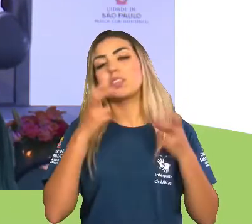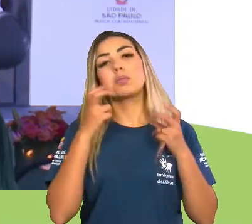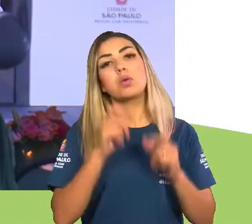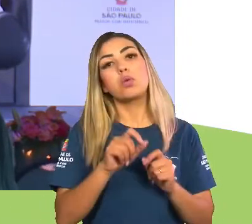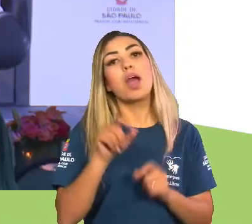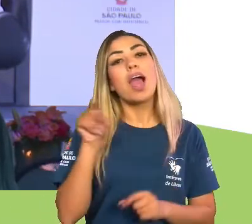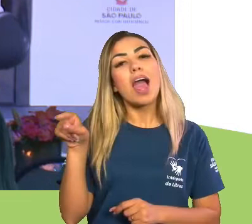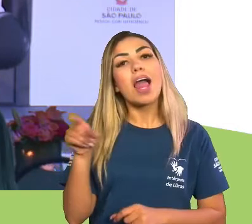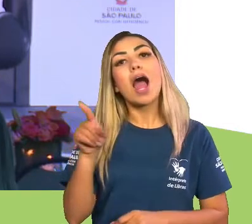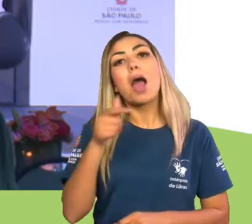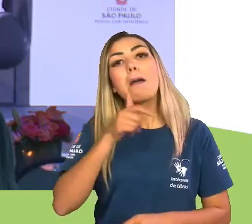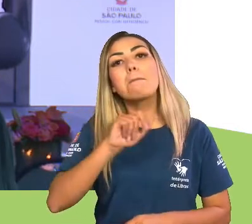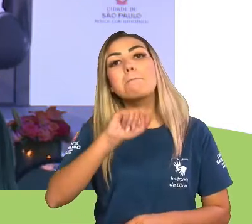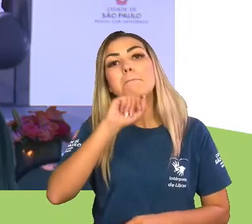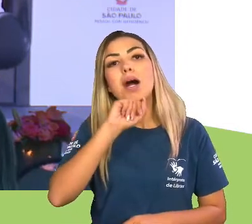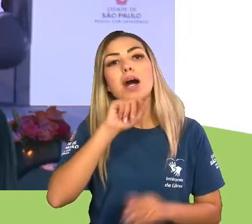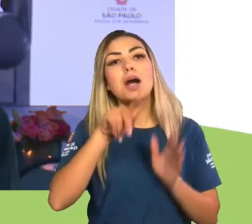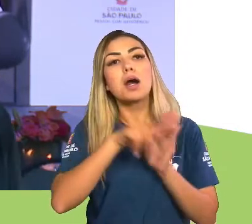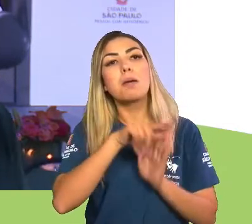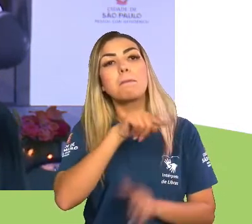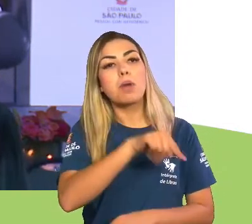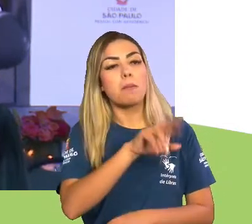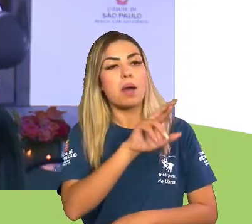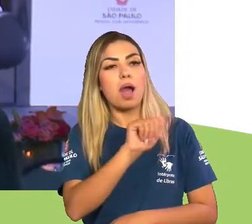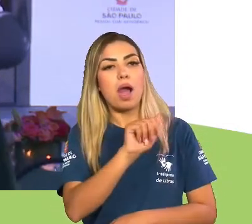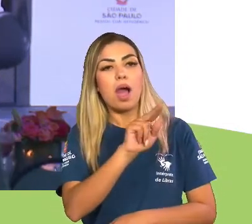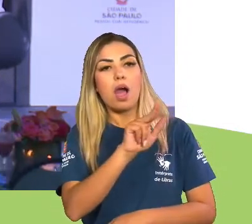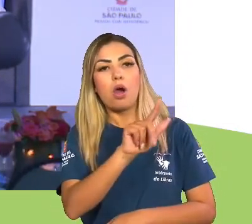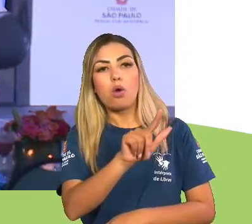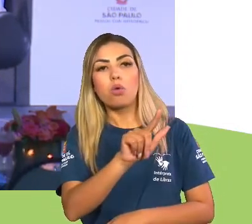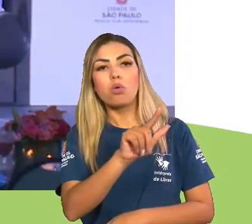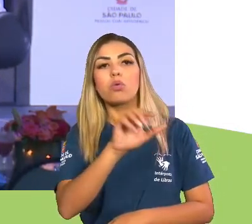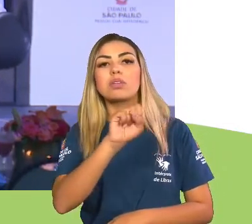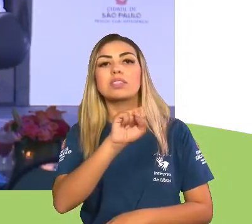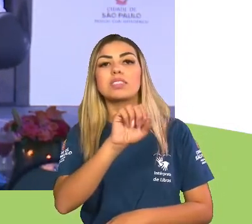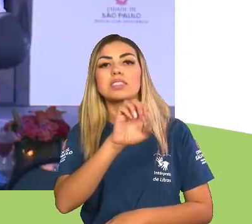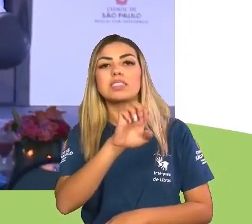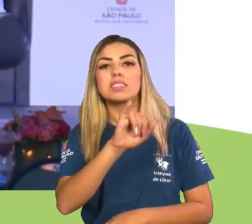Raul Seixas, que cuidava do Instituto de Cegos. Então,